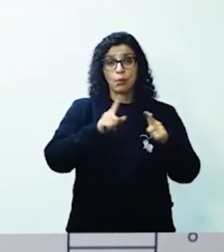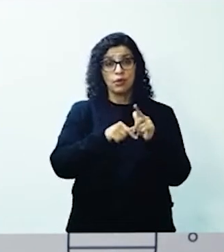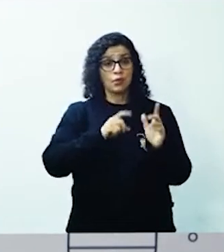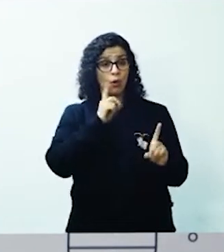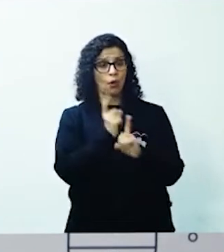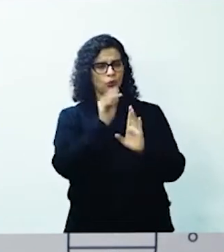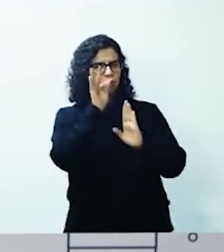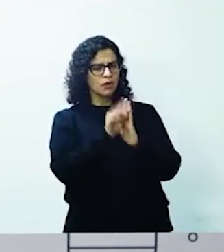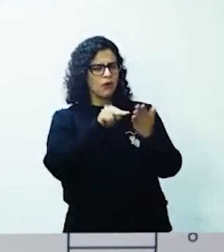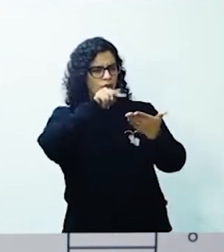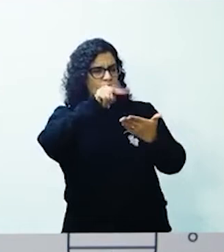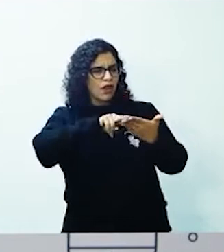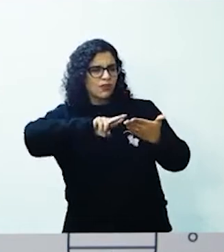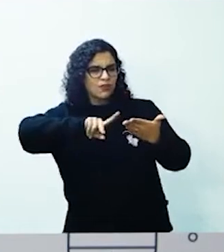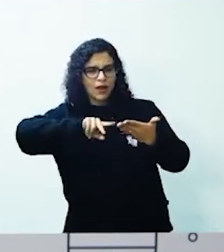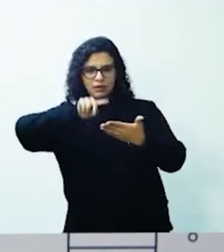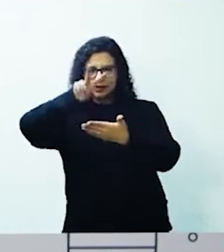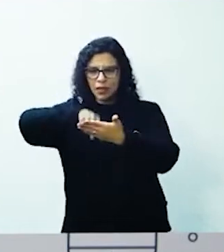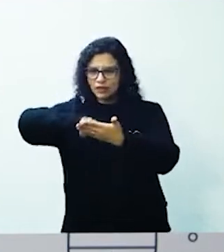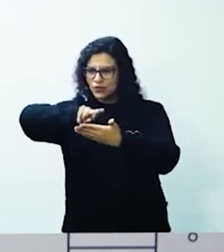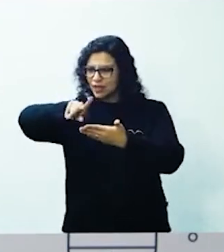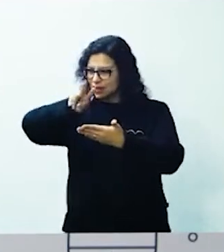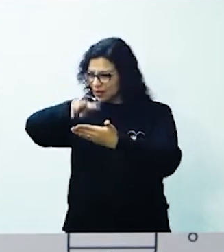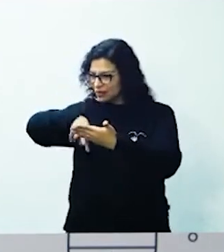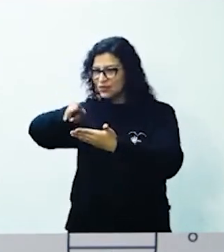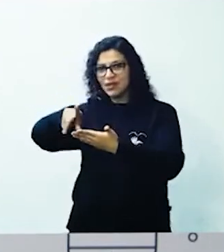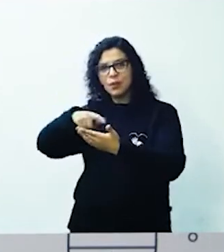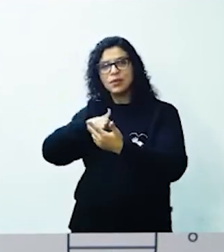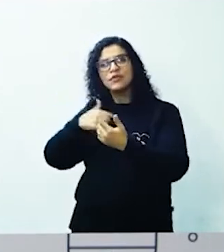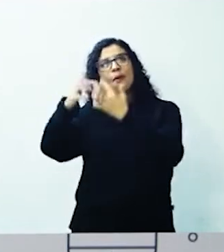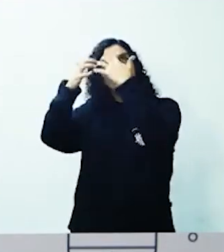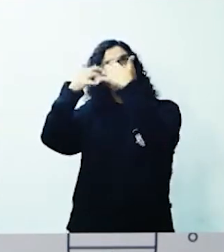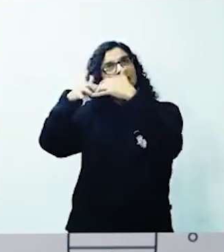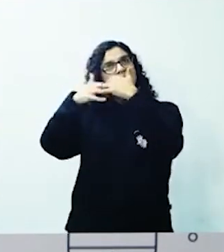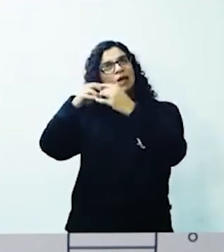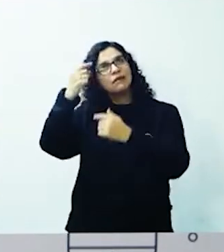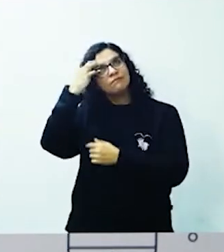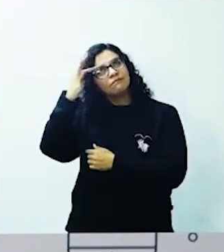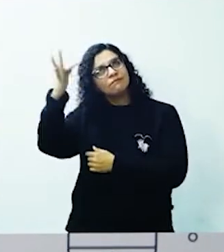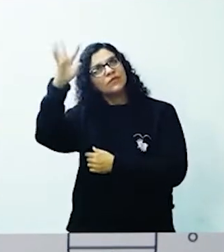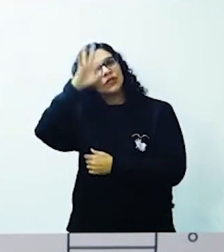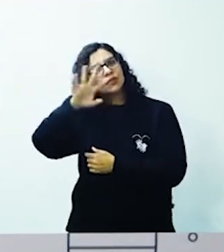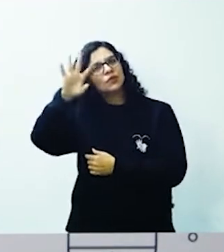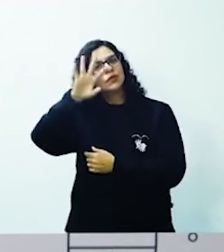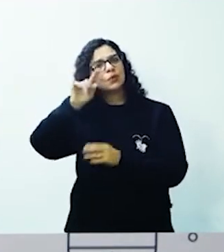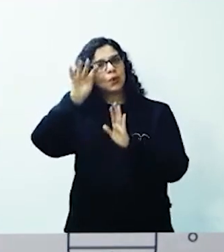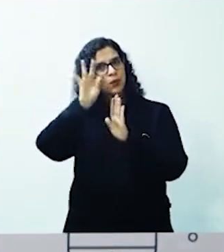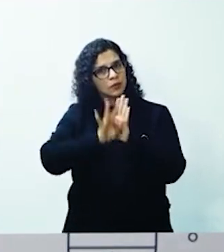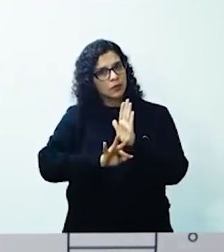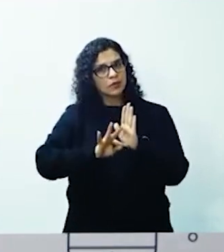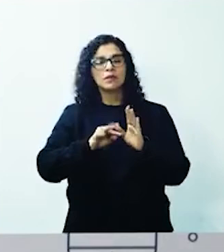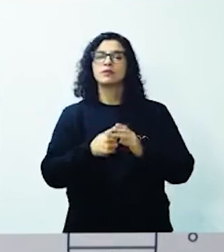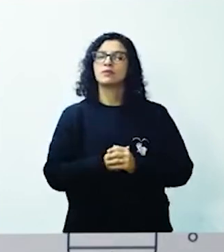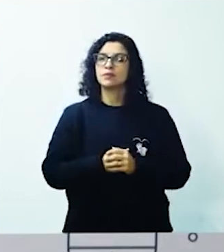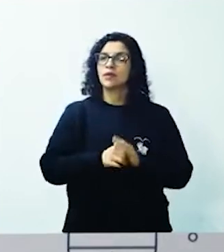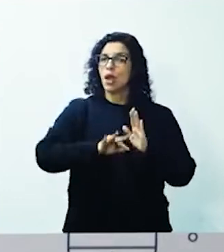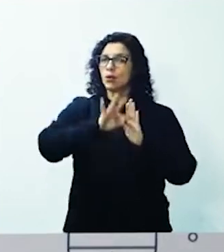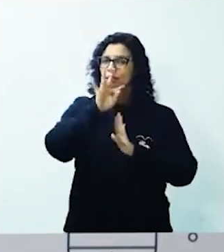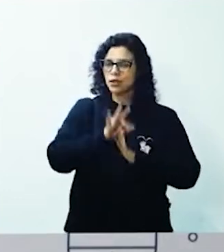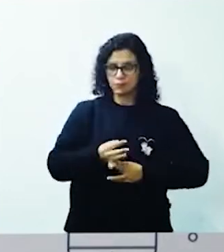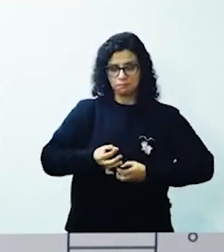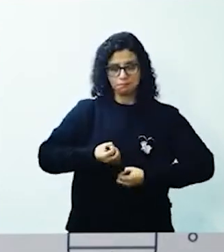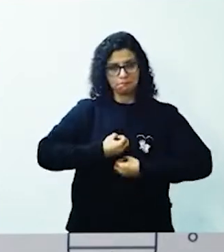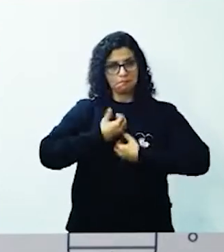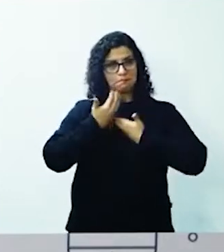texto, não fica. Nós temos ali, a gente vai pensar muito, refletir sobre aquilo que foi escrito. Então, isso é um texto